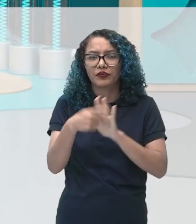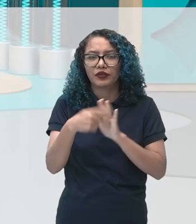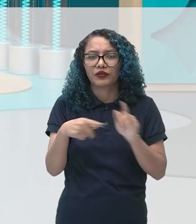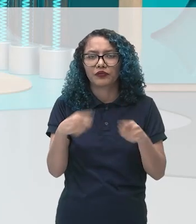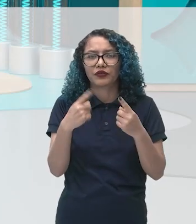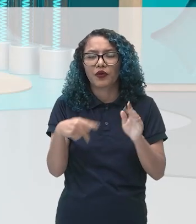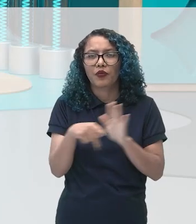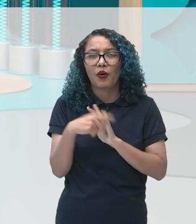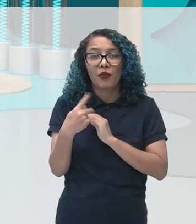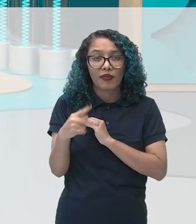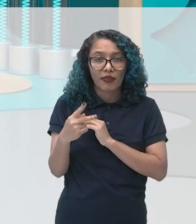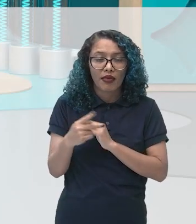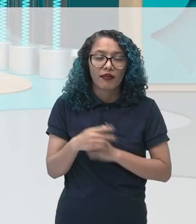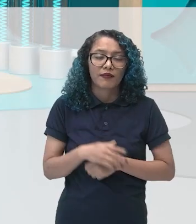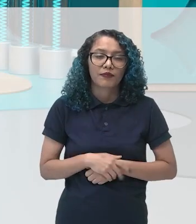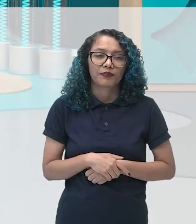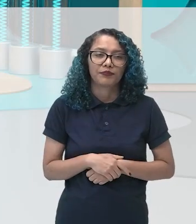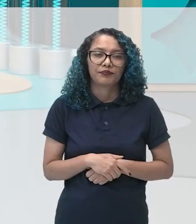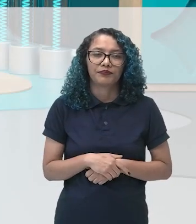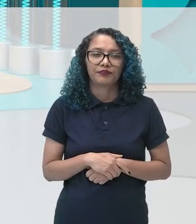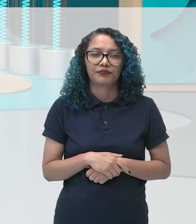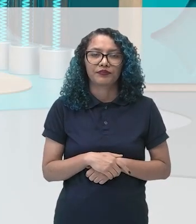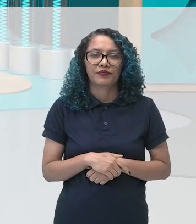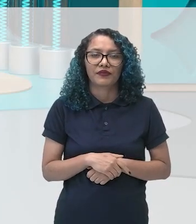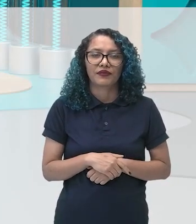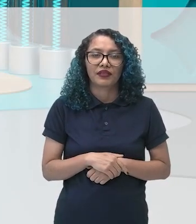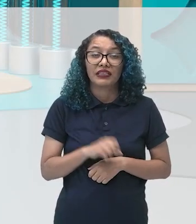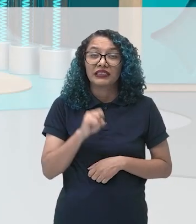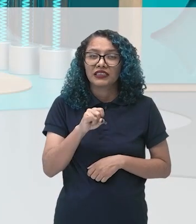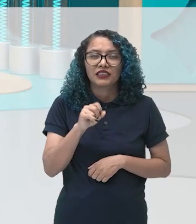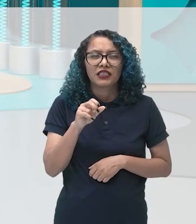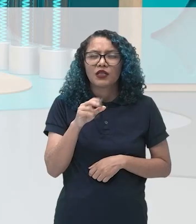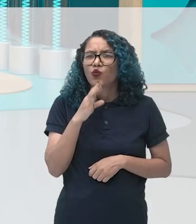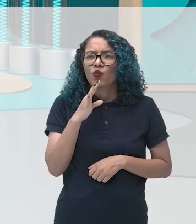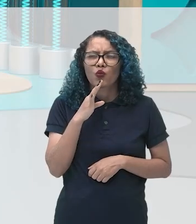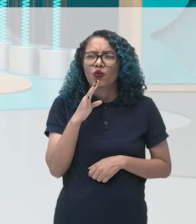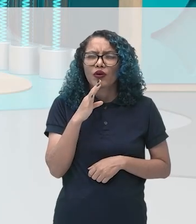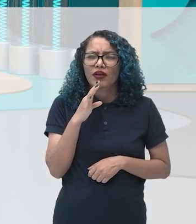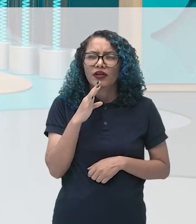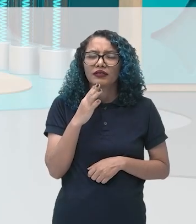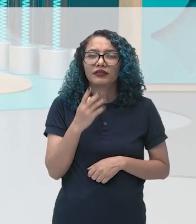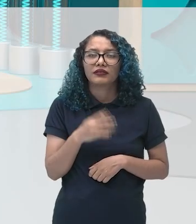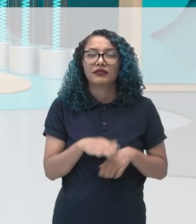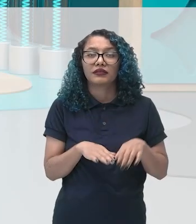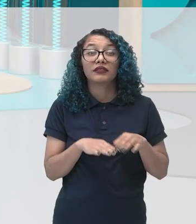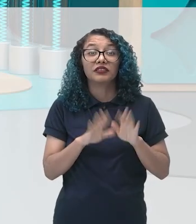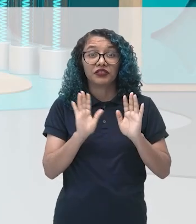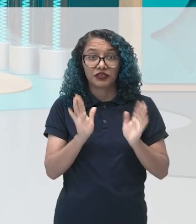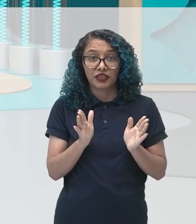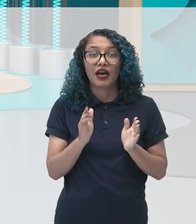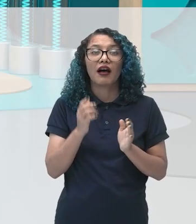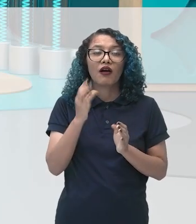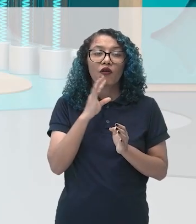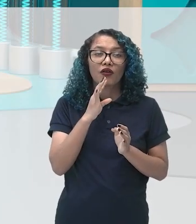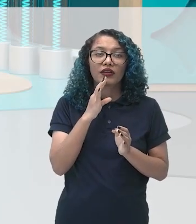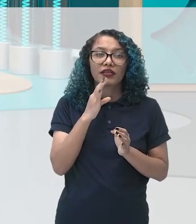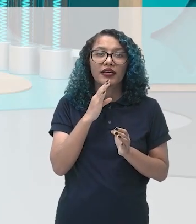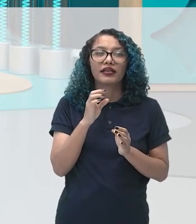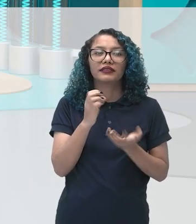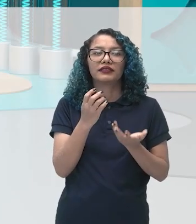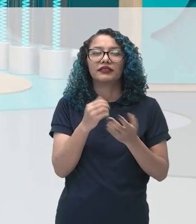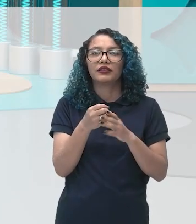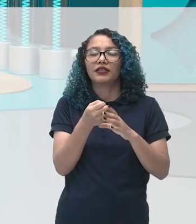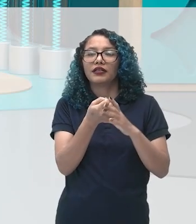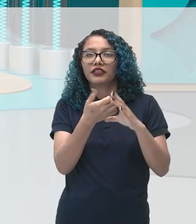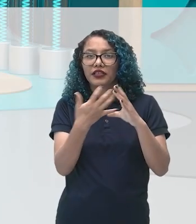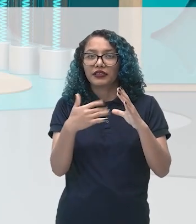que desenvolve. Então veja, que quem nunca ouviu falar sobre ela, entende quem ela é e o que ela